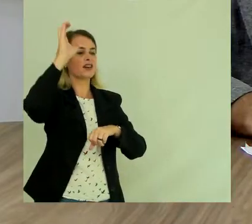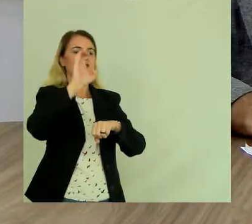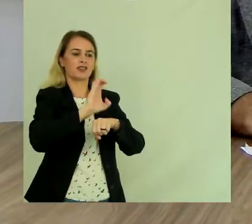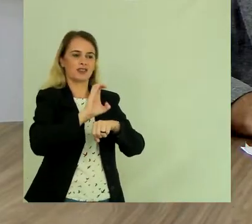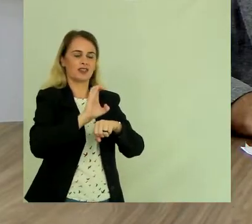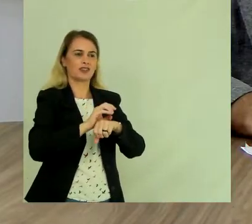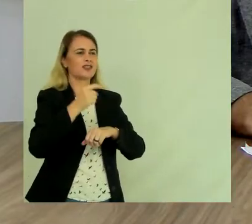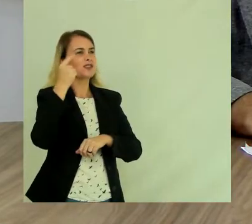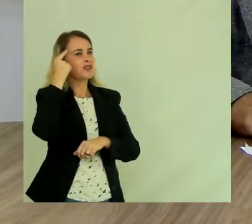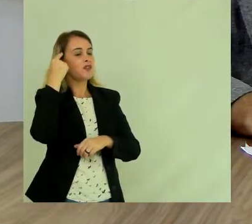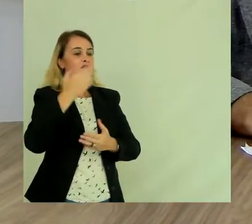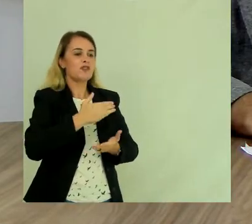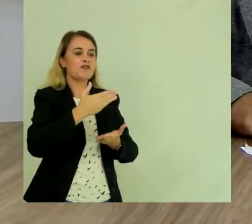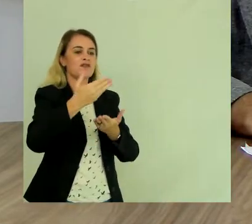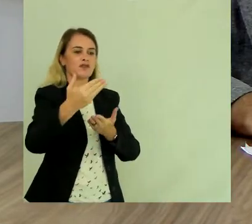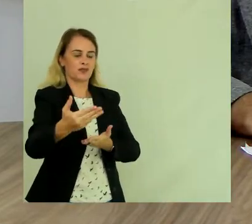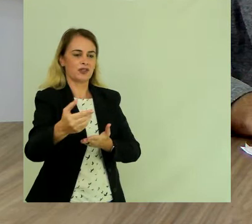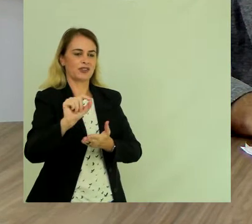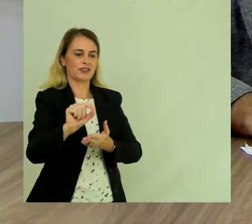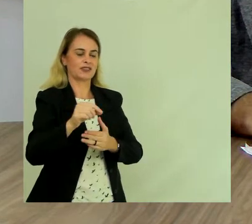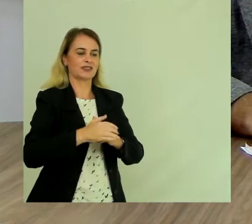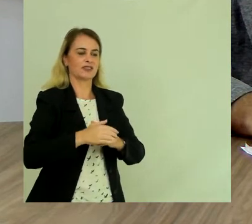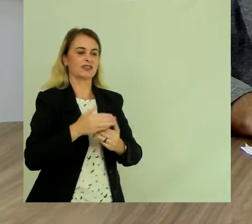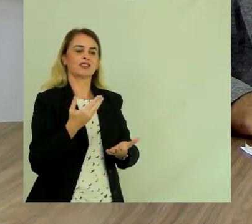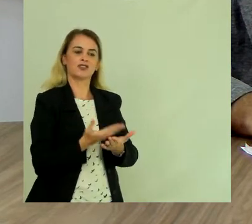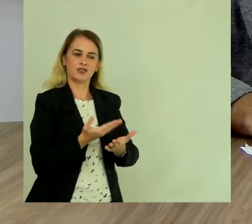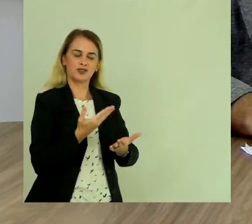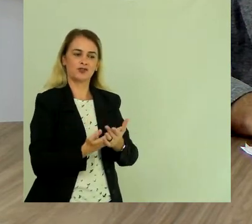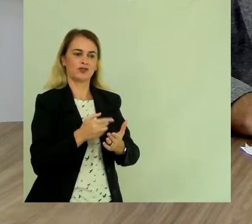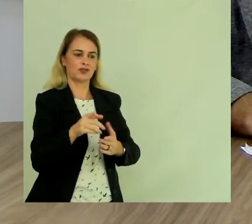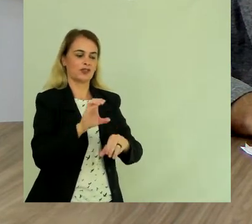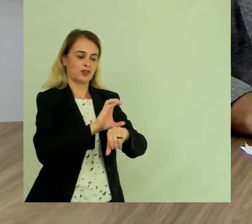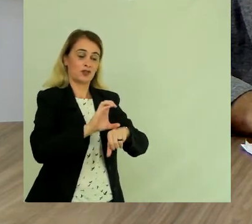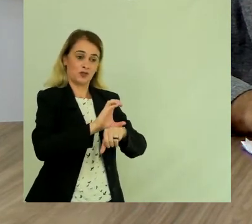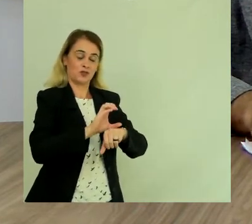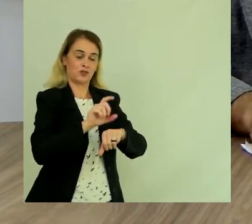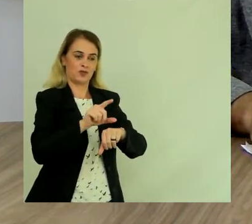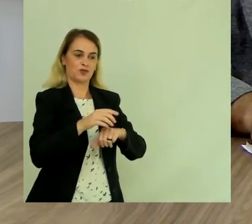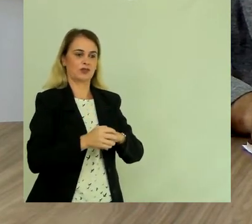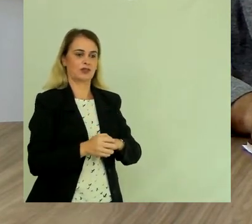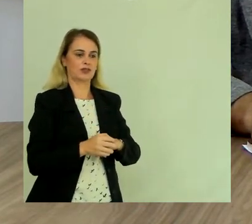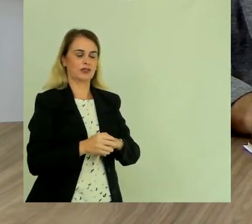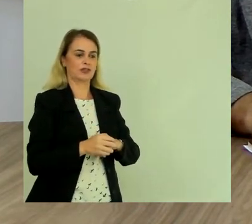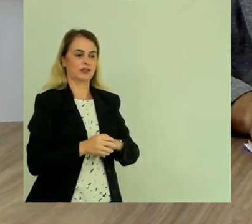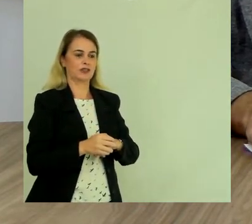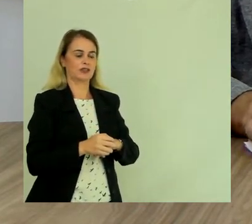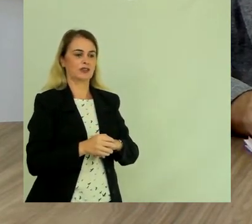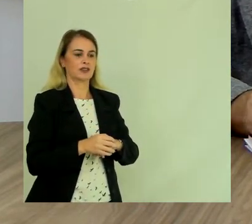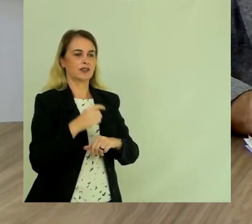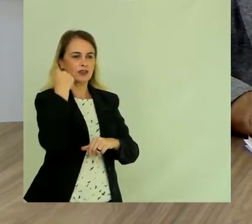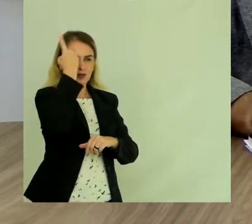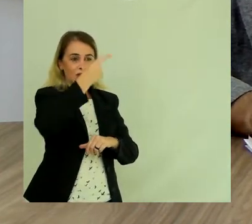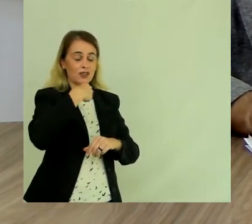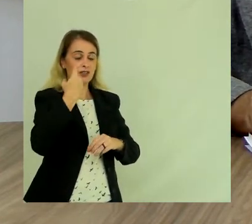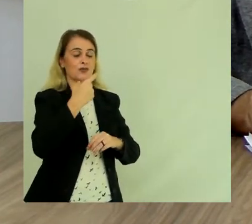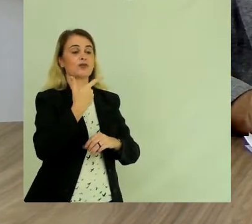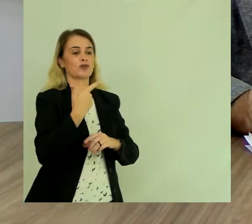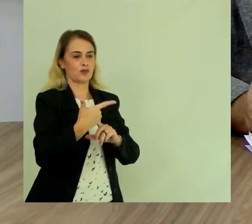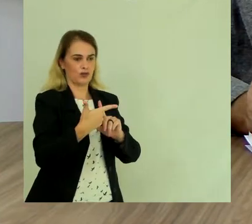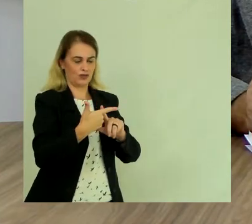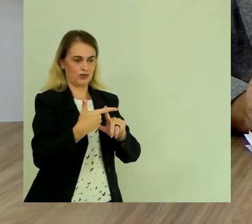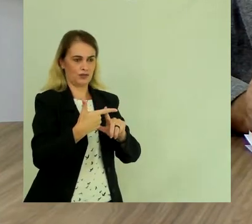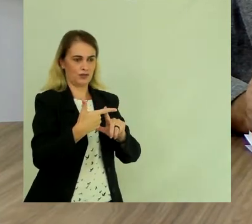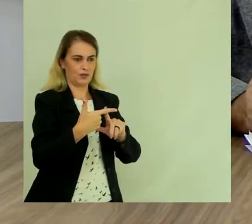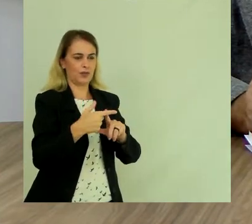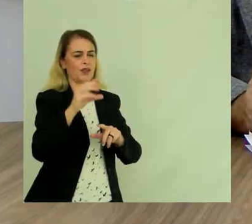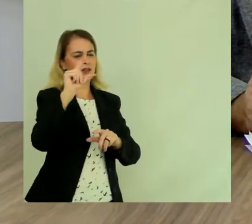para lá, né? E fazia esse curso em 2 anos, né, porque eu já era formada, então